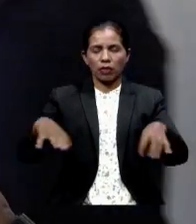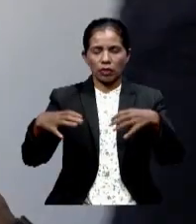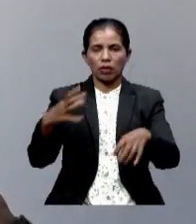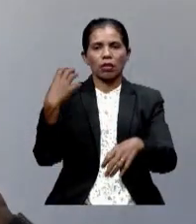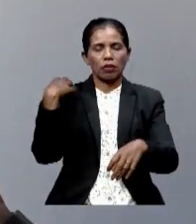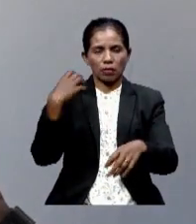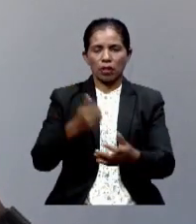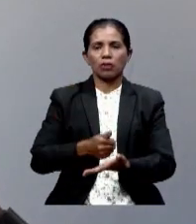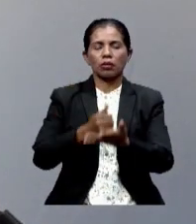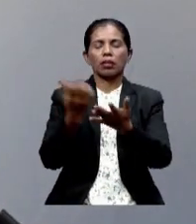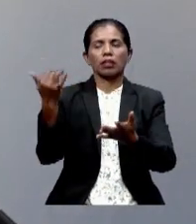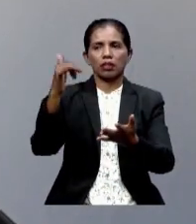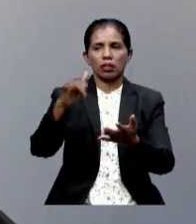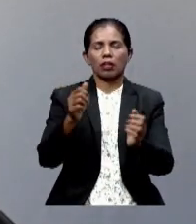neva.